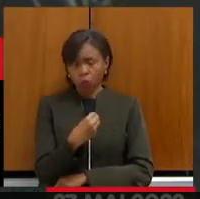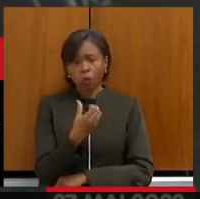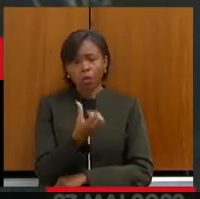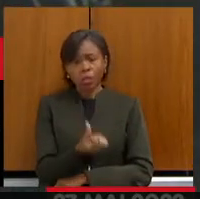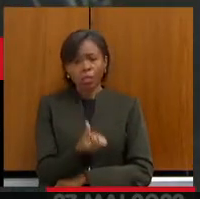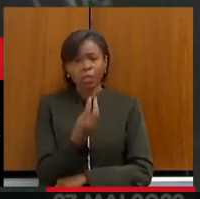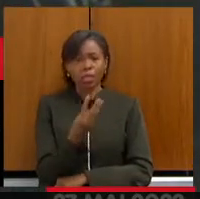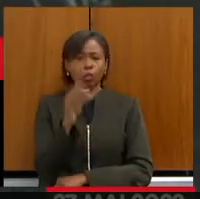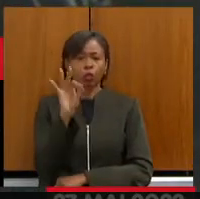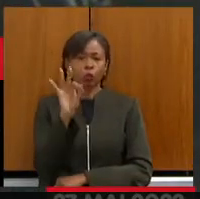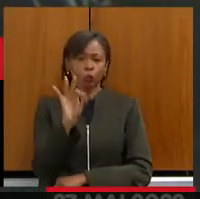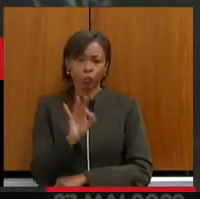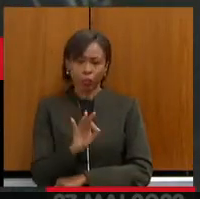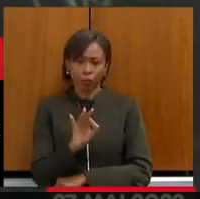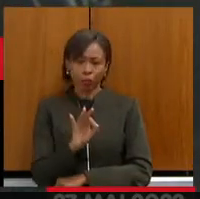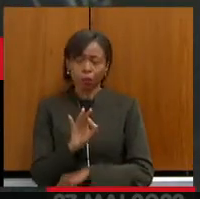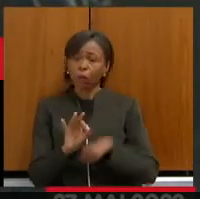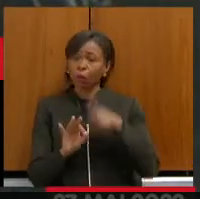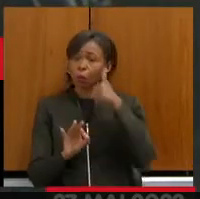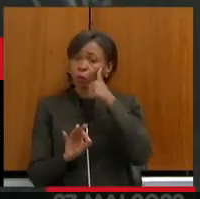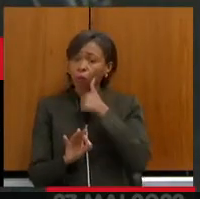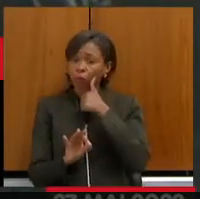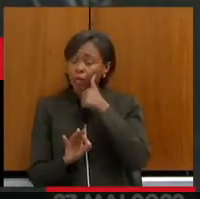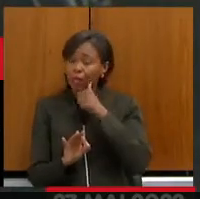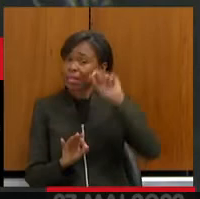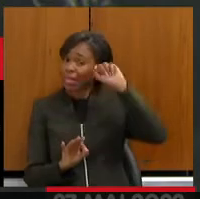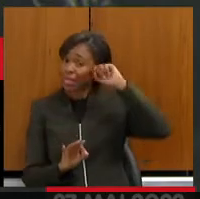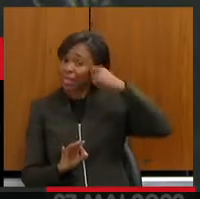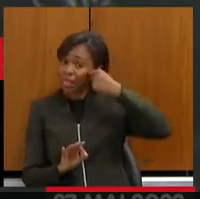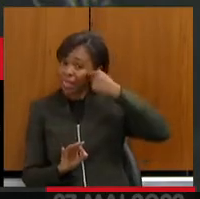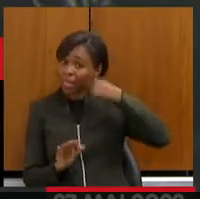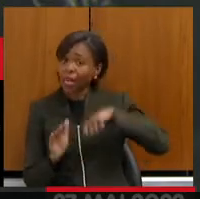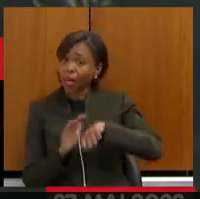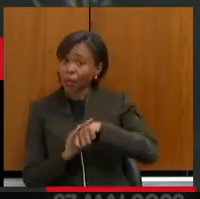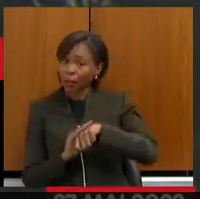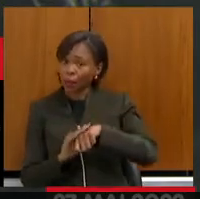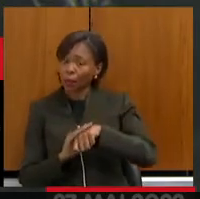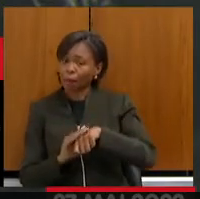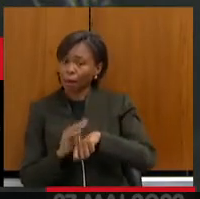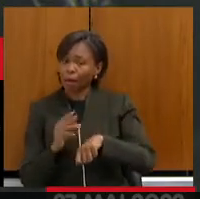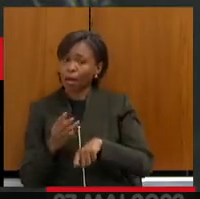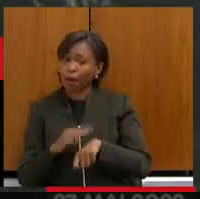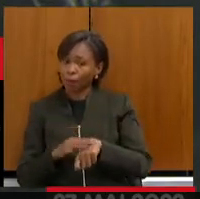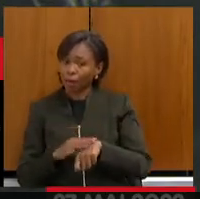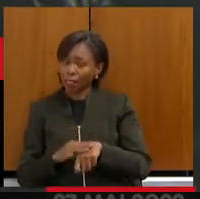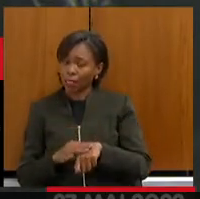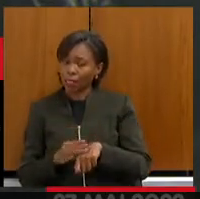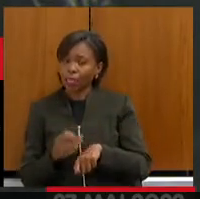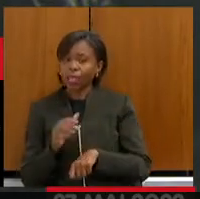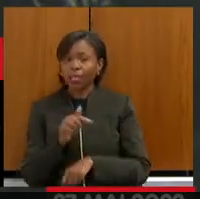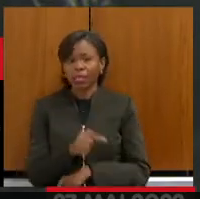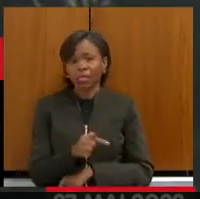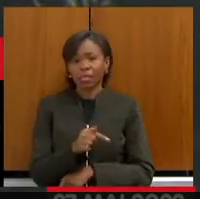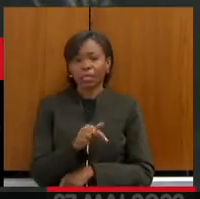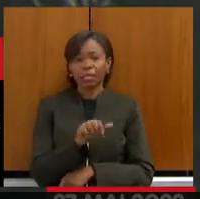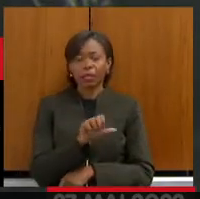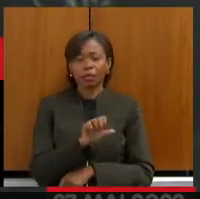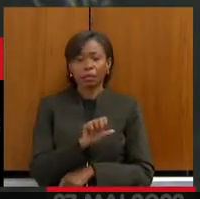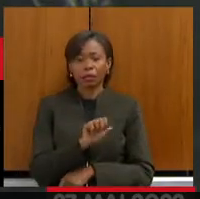63 por cento para as mulheres negras e pardas e 72,8 por cento para as negras